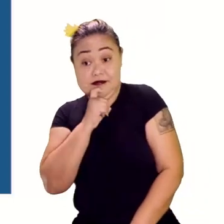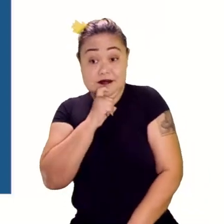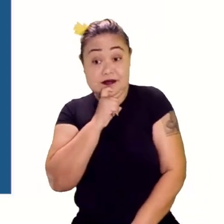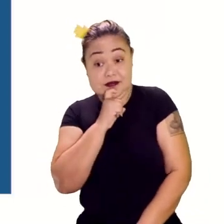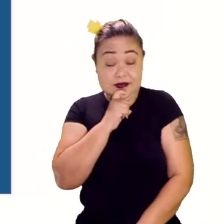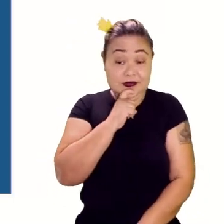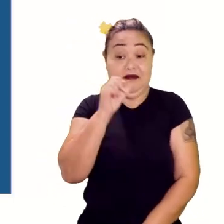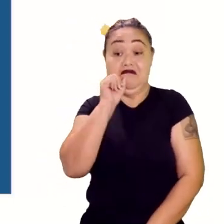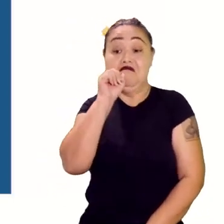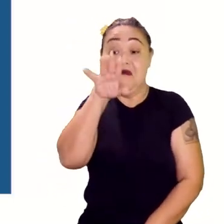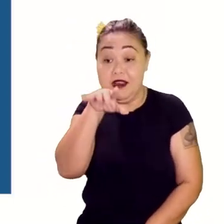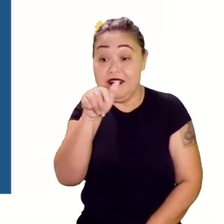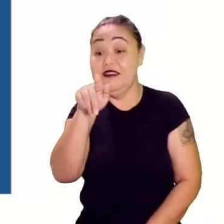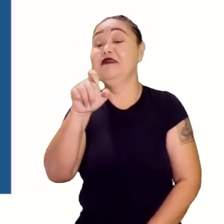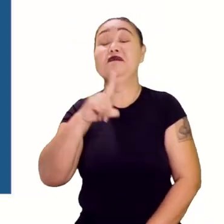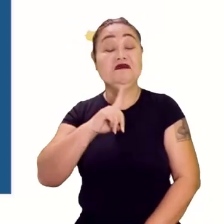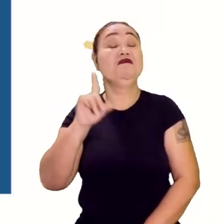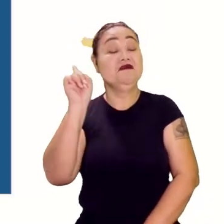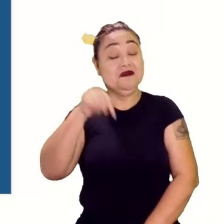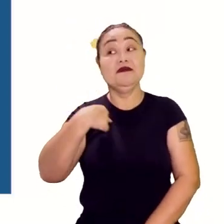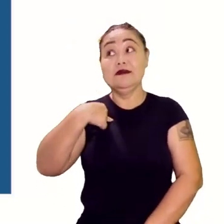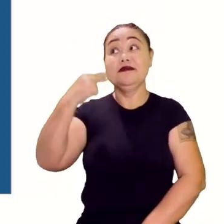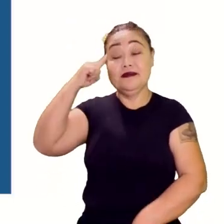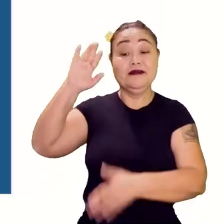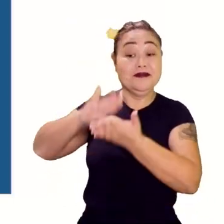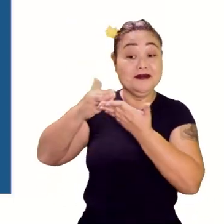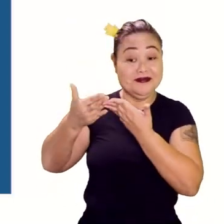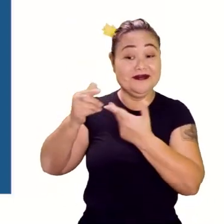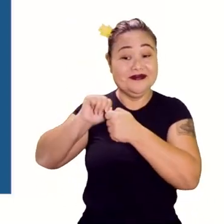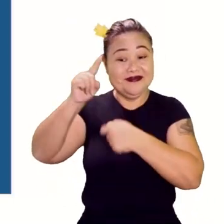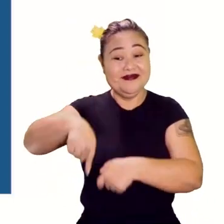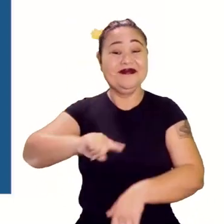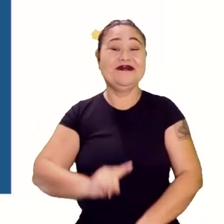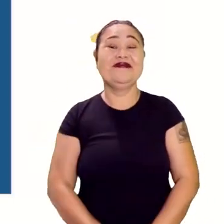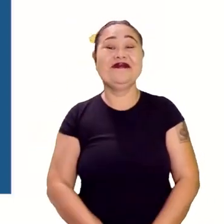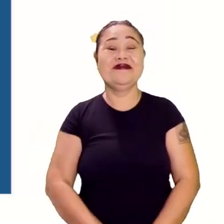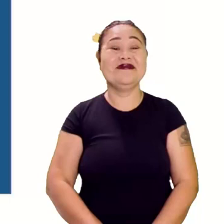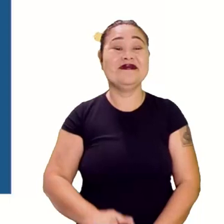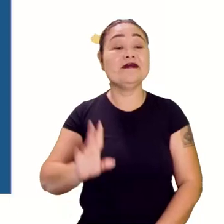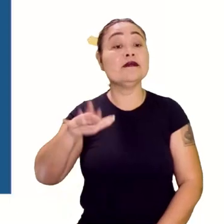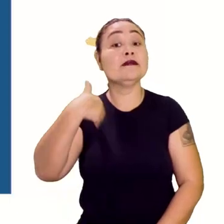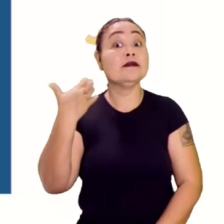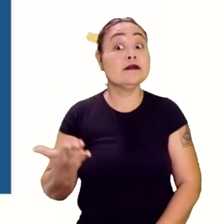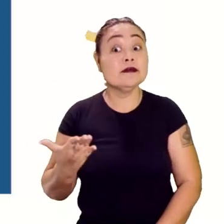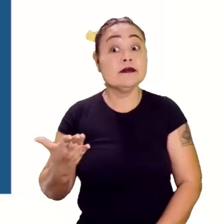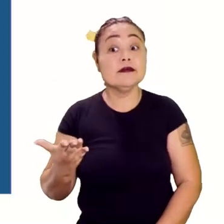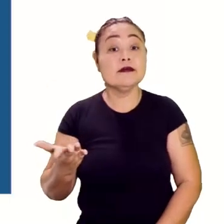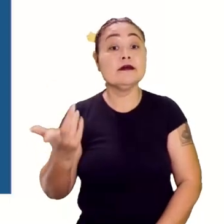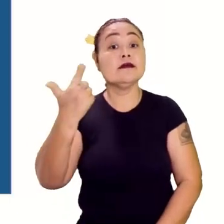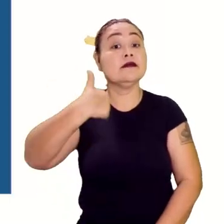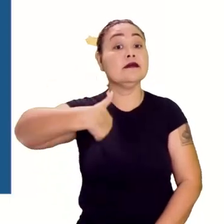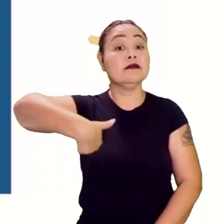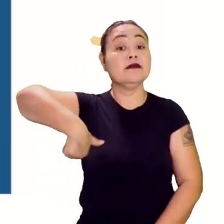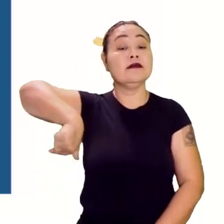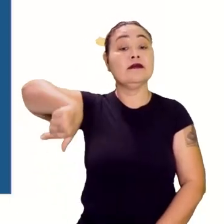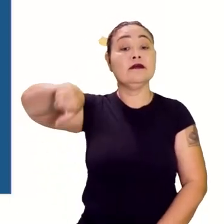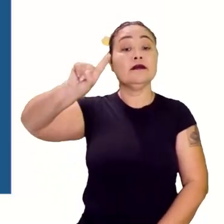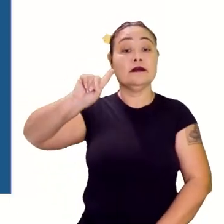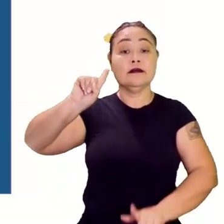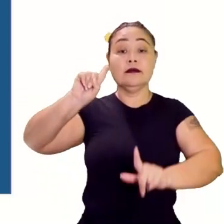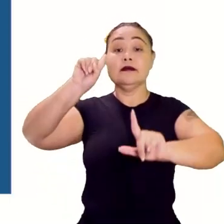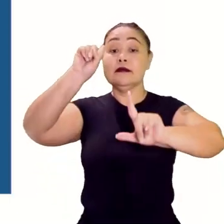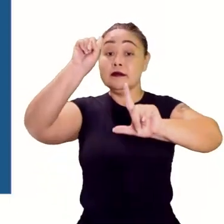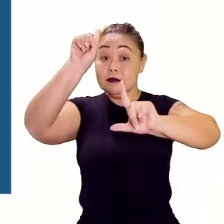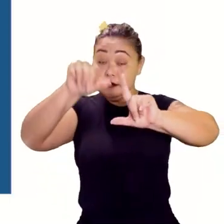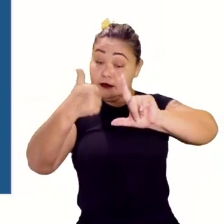Cada uma, né, professora Adelina, que eu falo aqui, né? Tem que estar interpretando. Vamos lá, então... log de 2 na